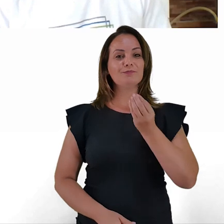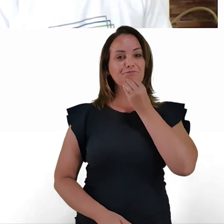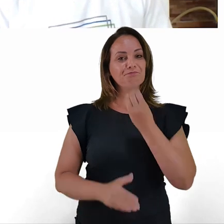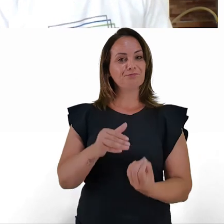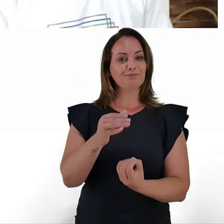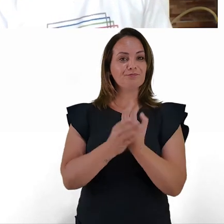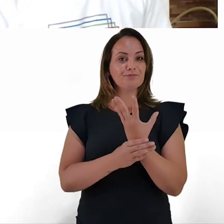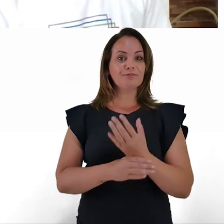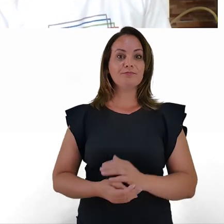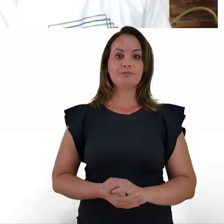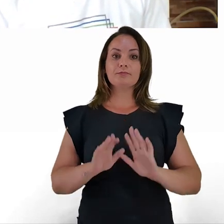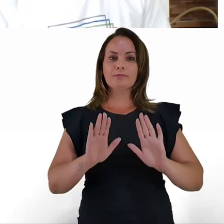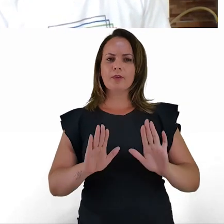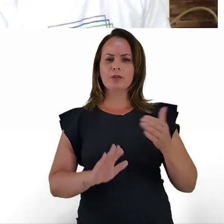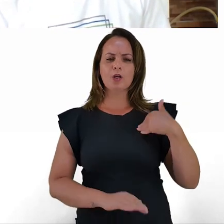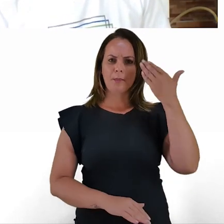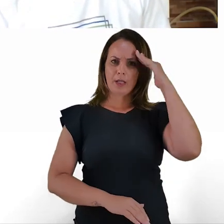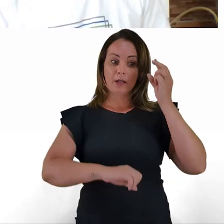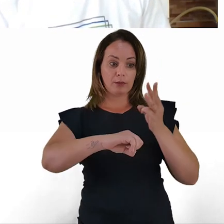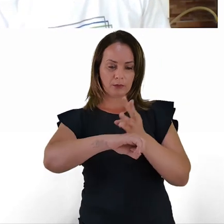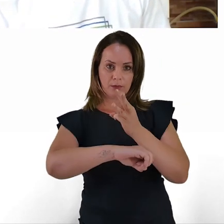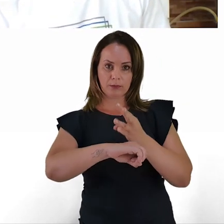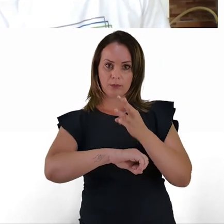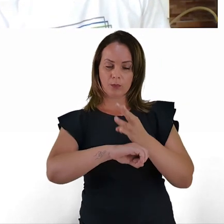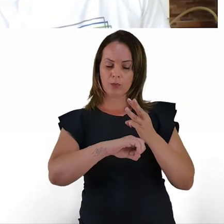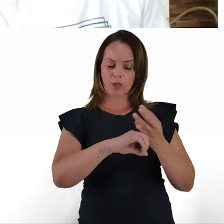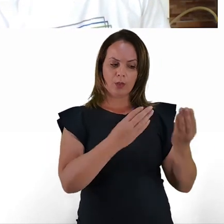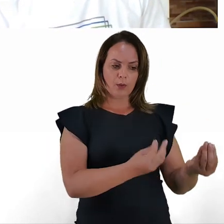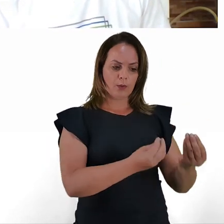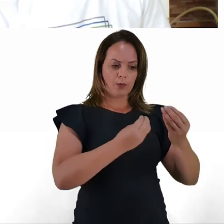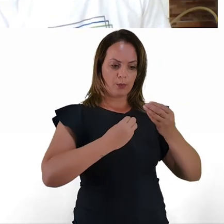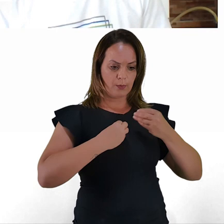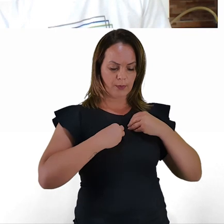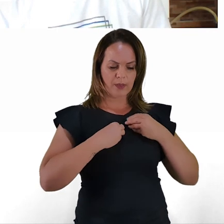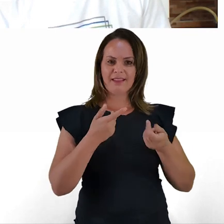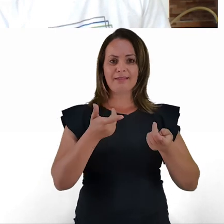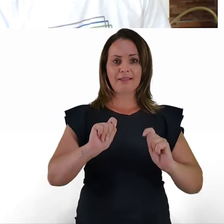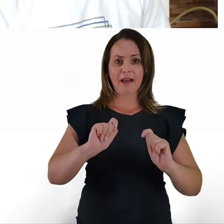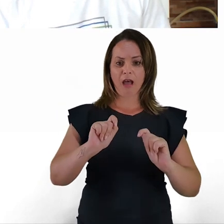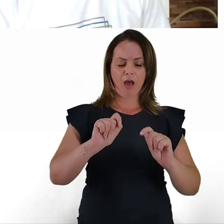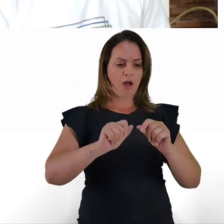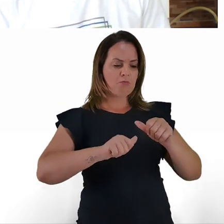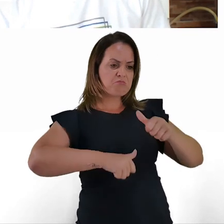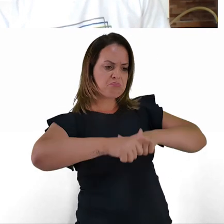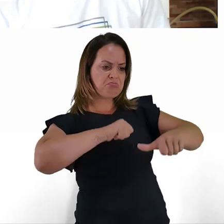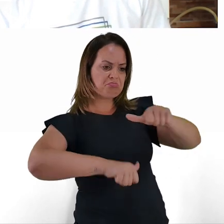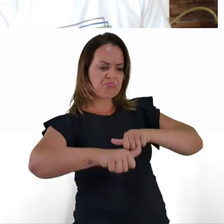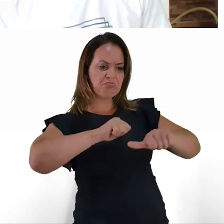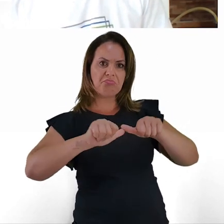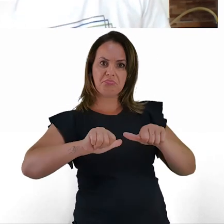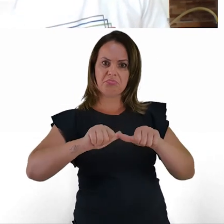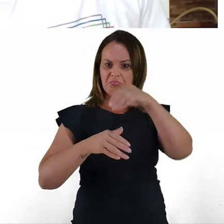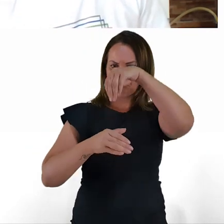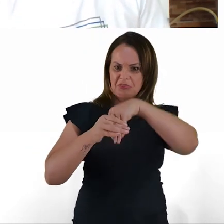criar. Então, só para entender, o WhatsApp ele fornecia para a gente uma possibilidade de troca de ideia dentro de uma lógica